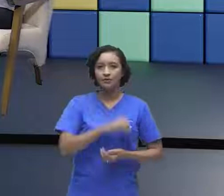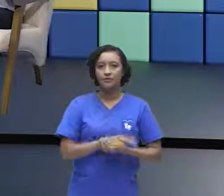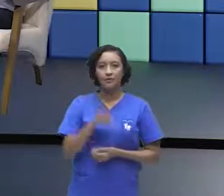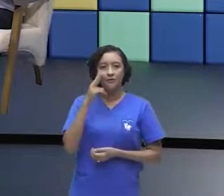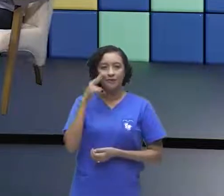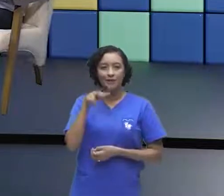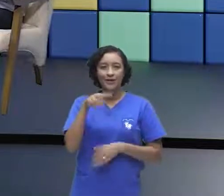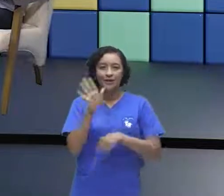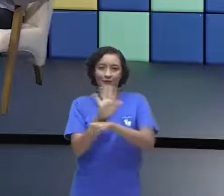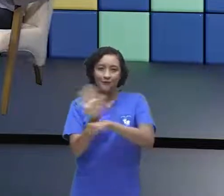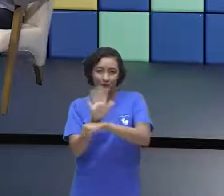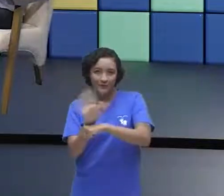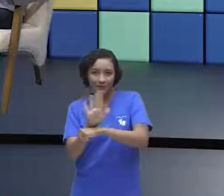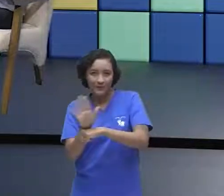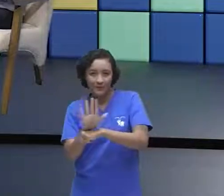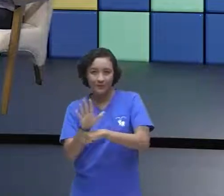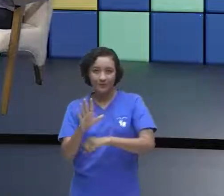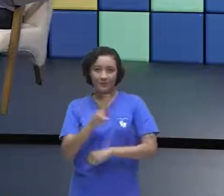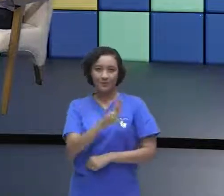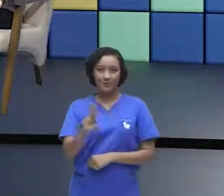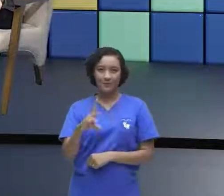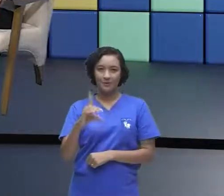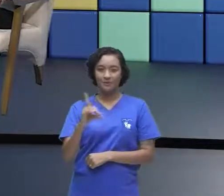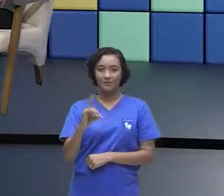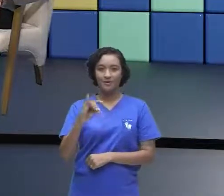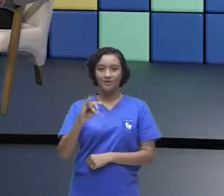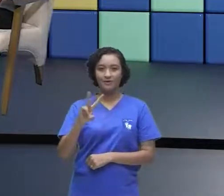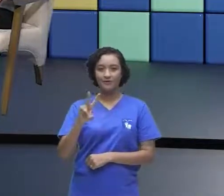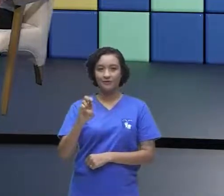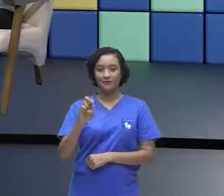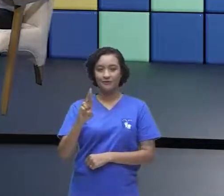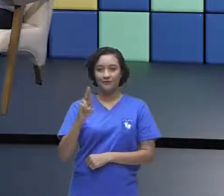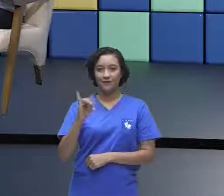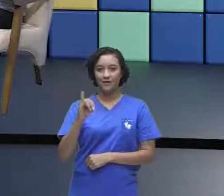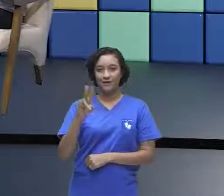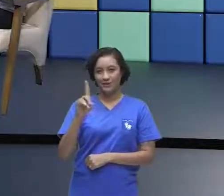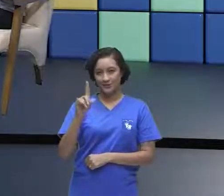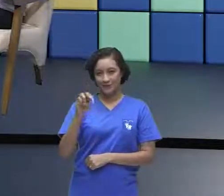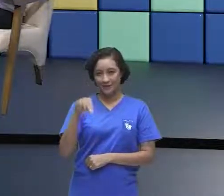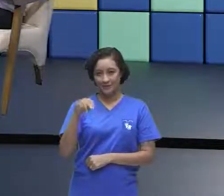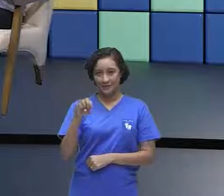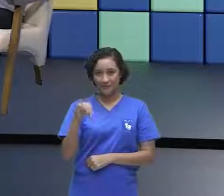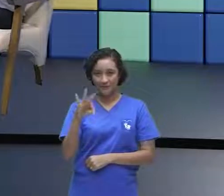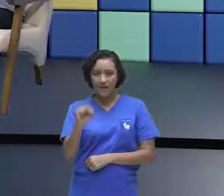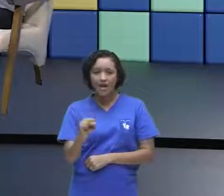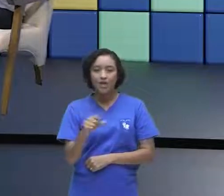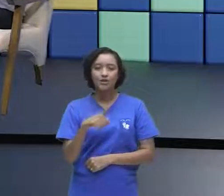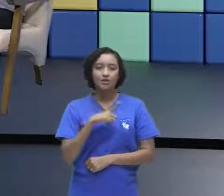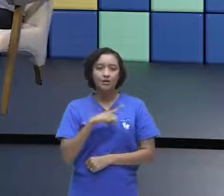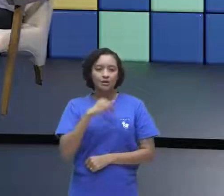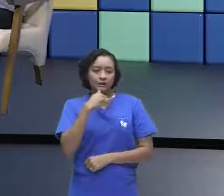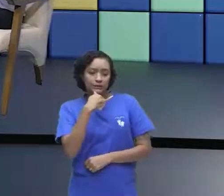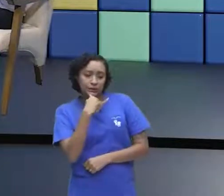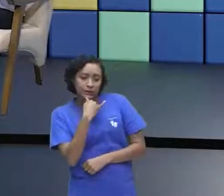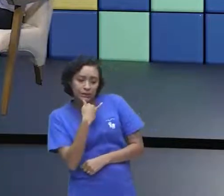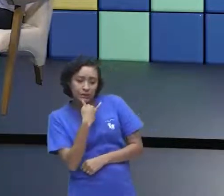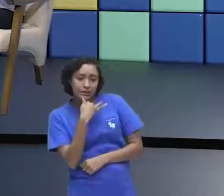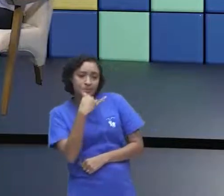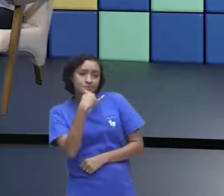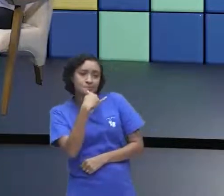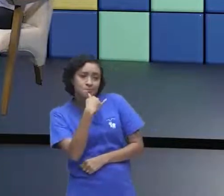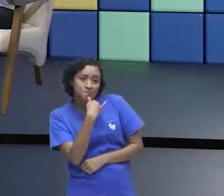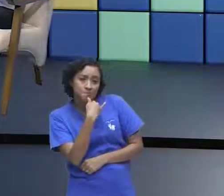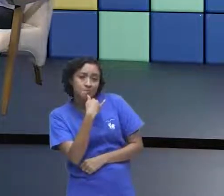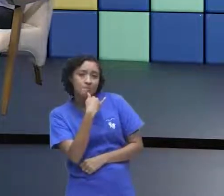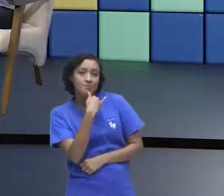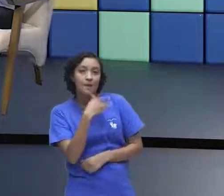o Divertidamente, onde ignoravam muito a tristeza, né? Tadinha, ela estava ali. Mas o quanto você ganha